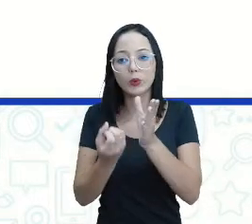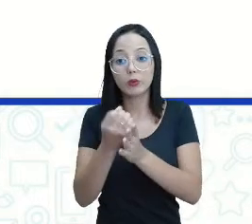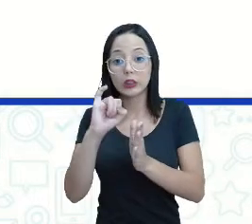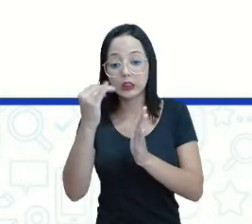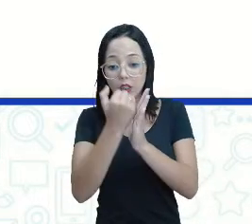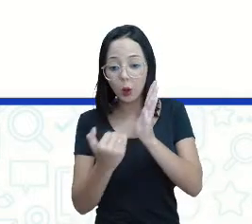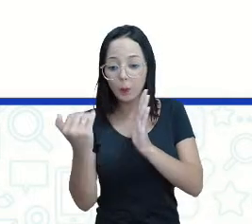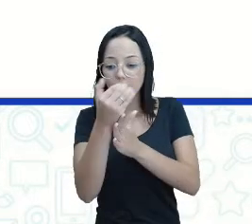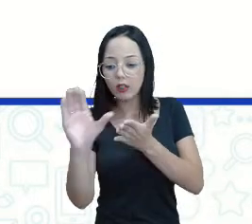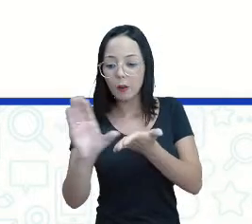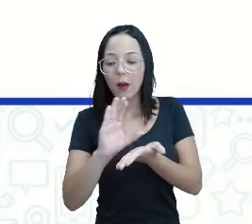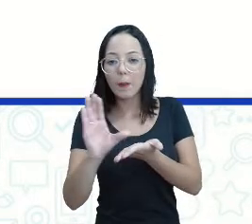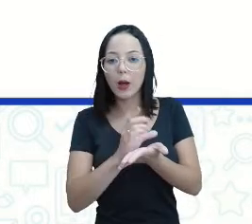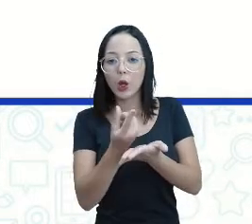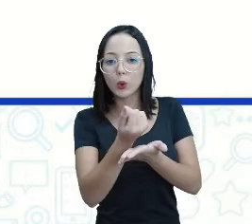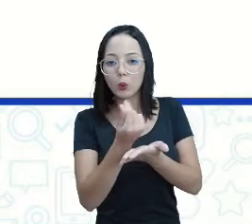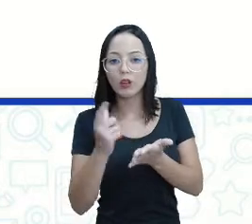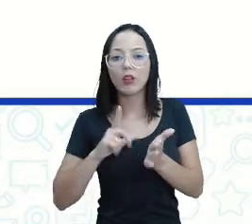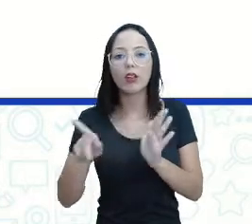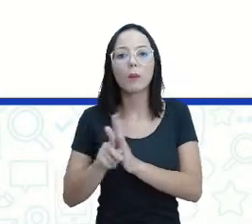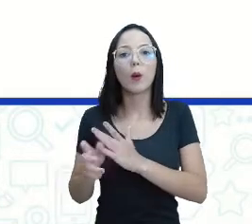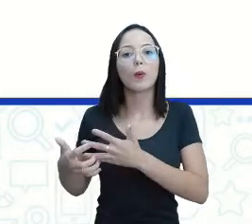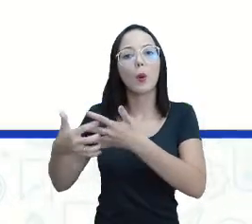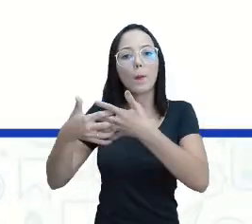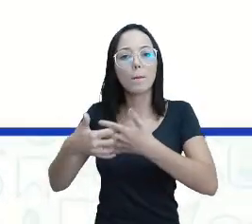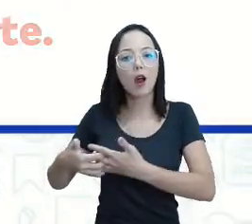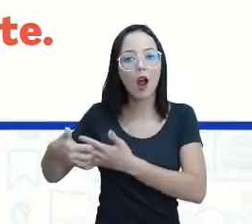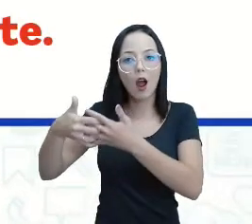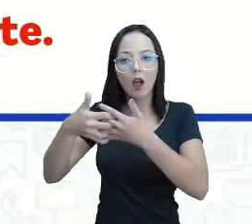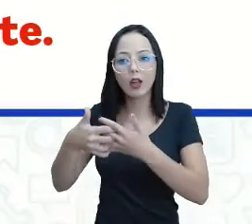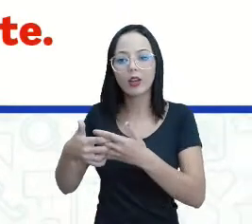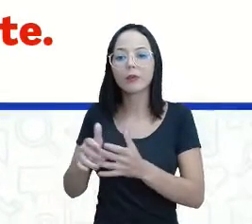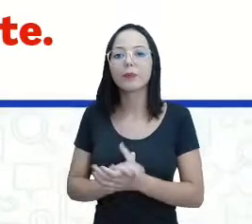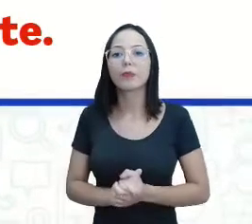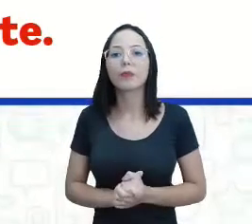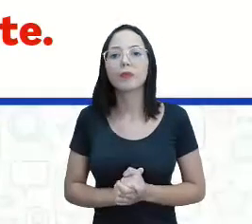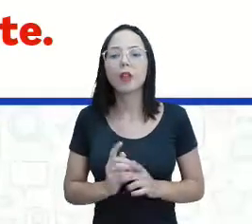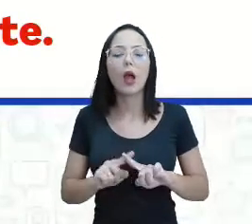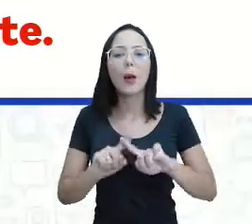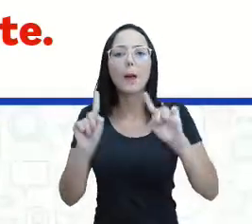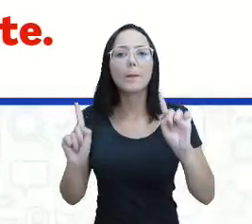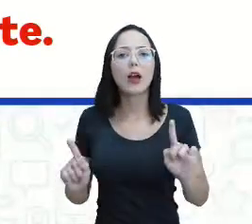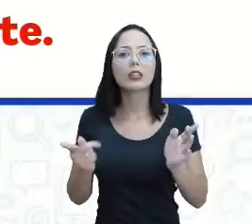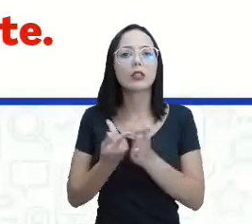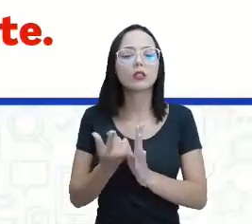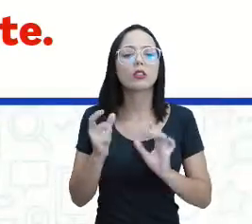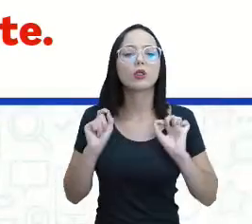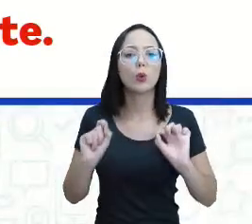os lucros quando empregavam máquinas de grande escala. Tá? O que é que acontecia